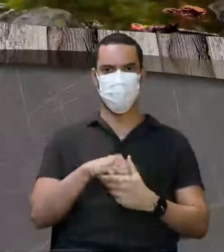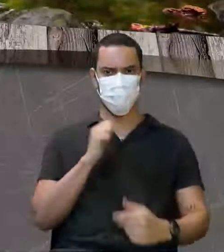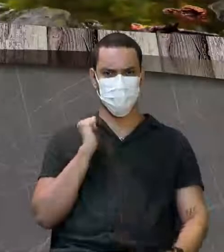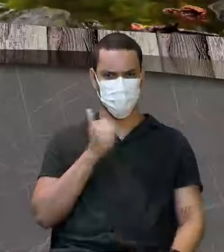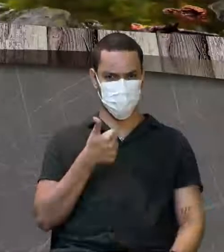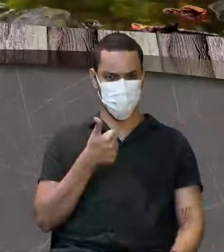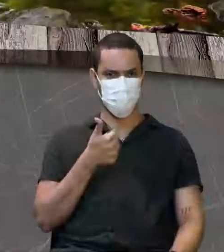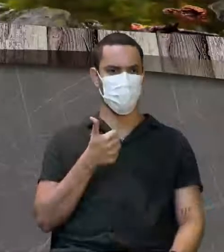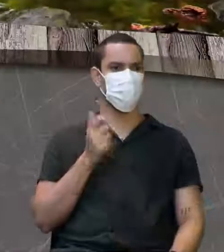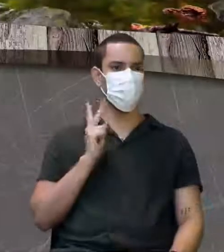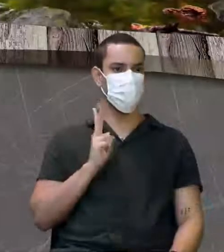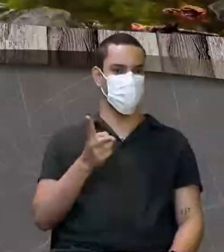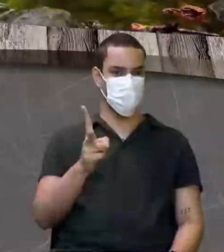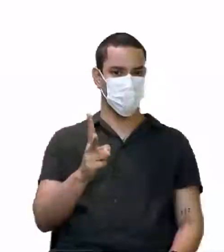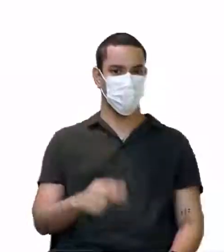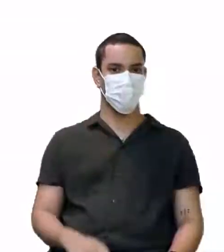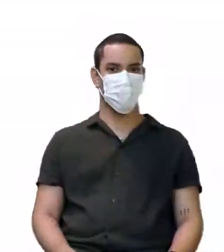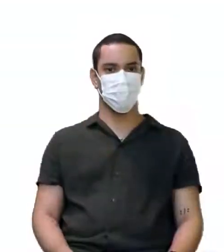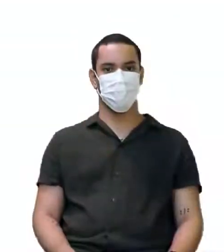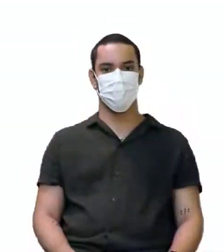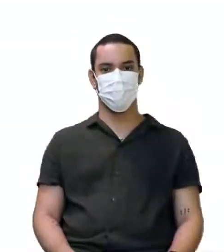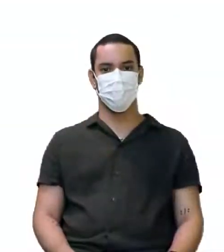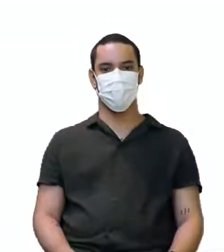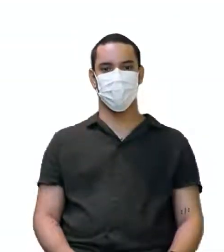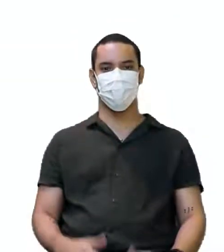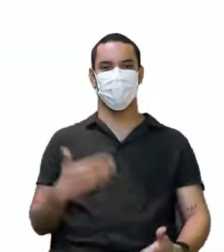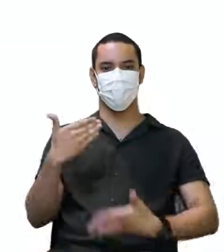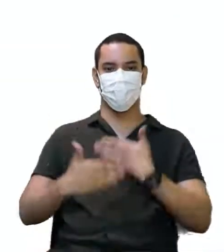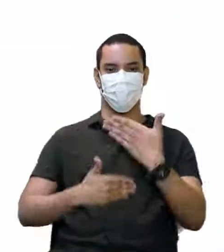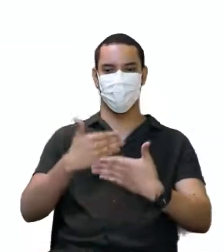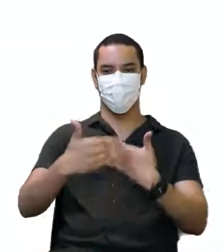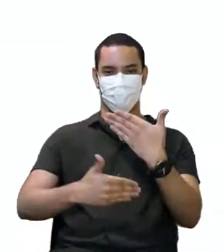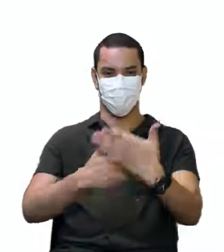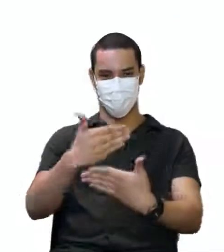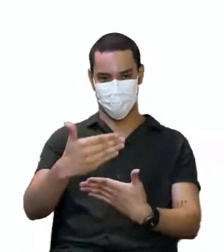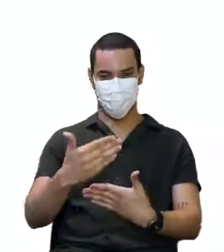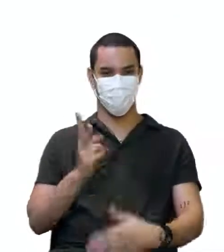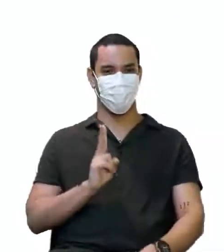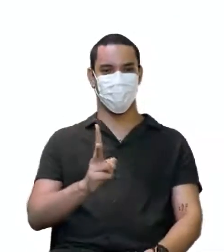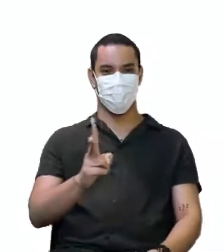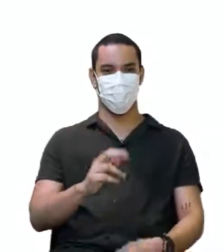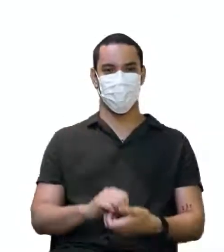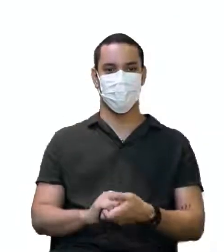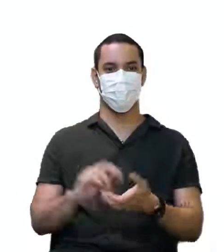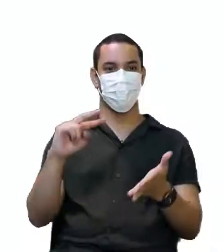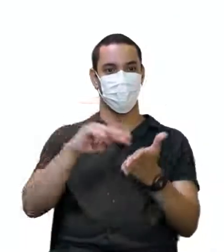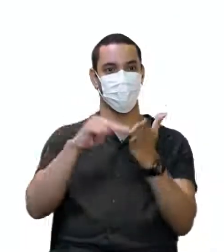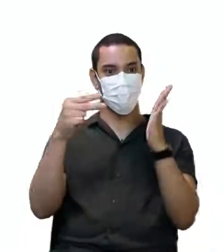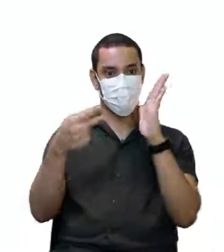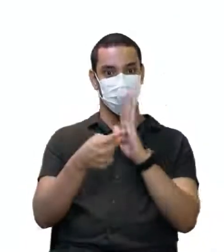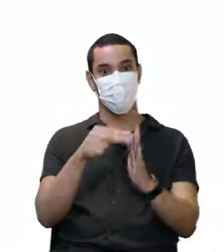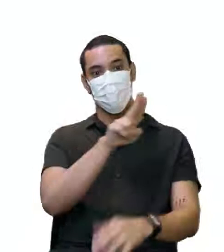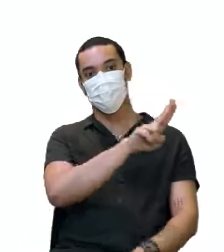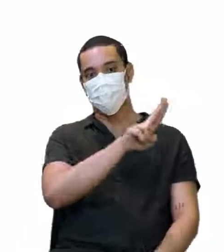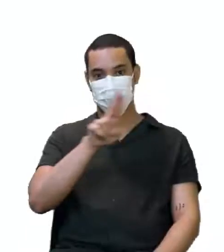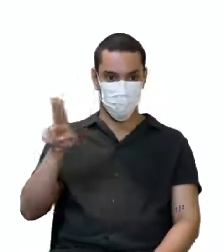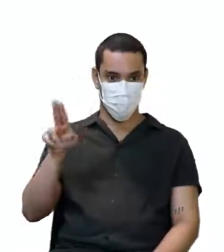bom? Vamos desenvolver? Vamos continuar. Eu estou falando desenvolvendo na cabeça direto. O significado do